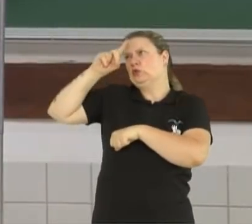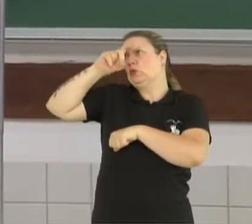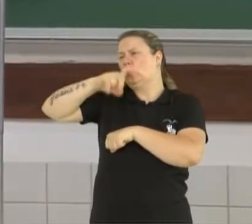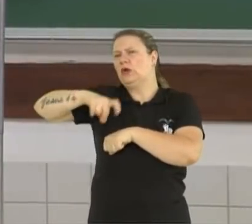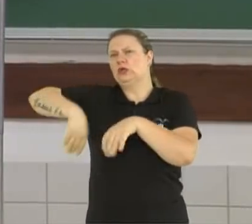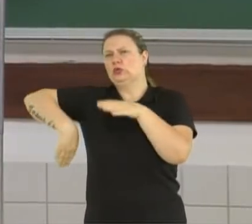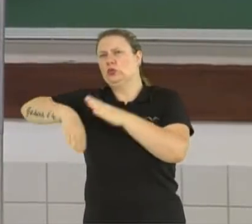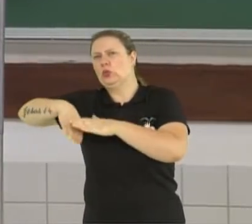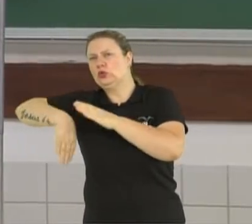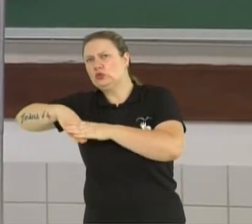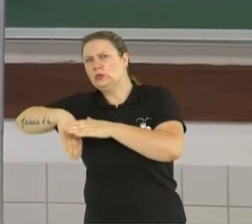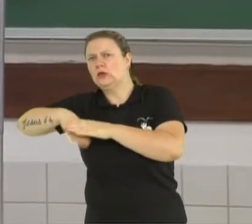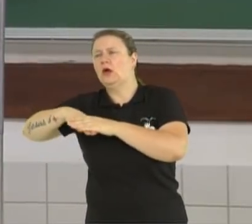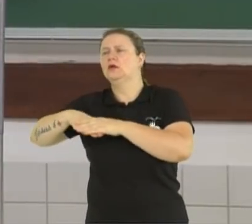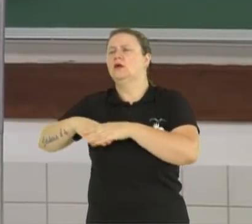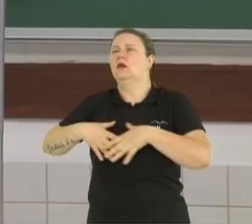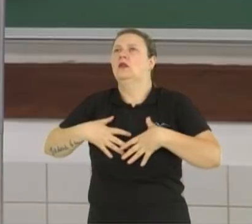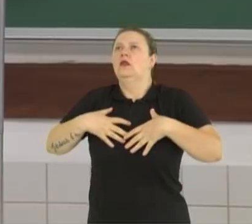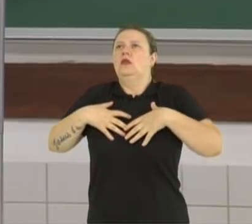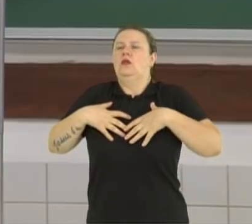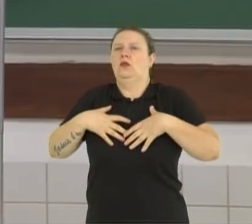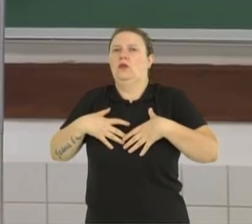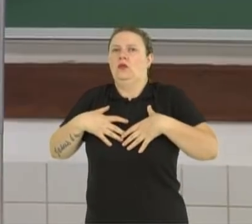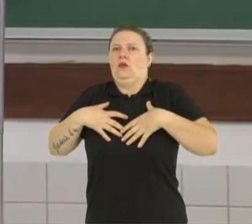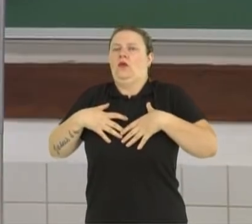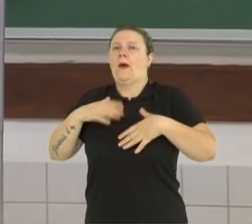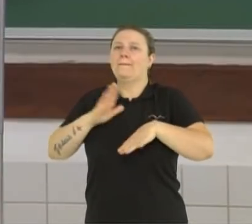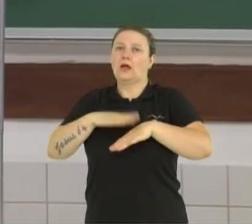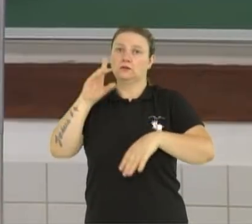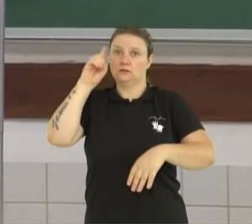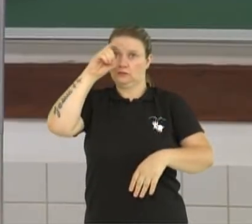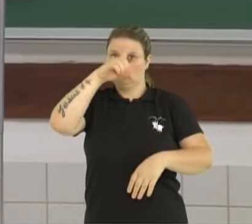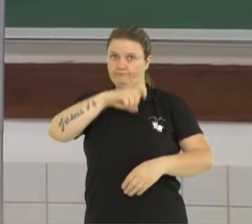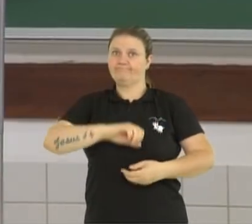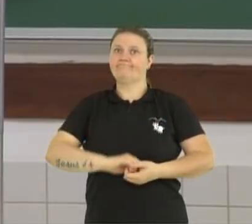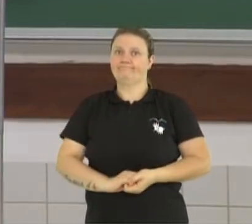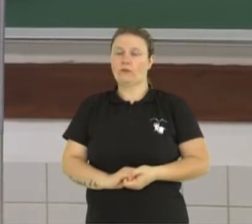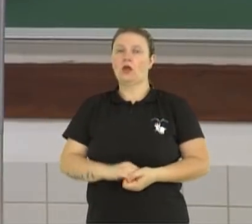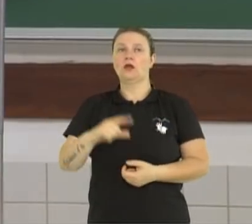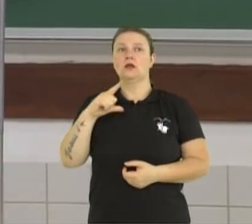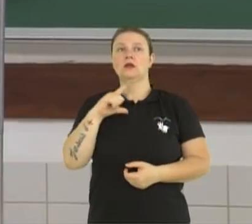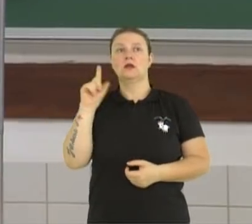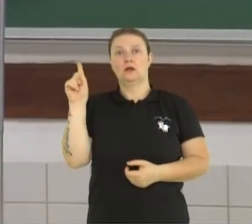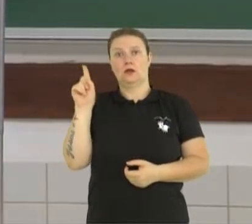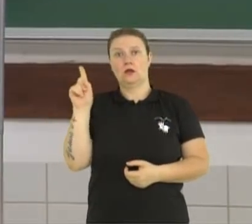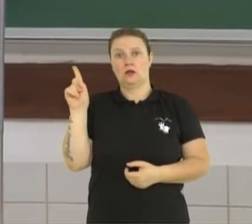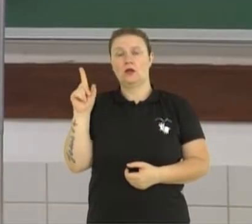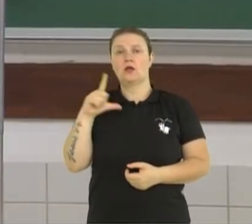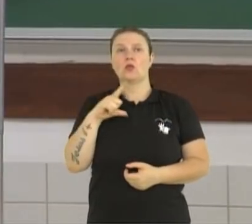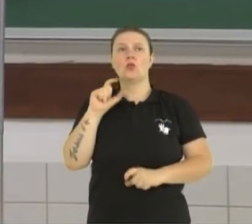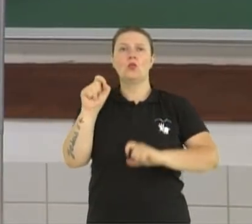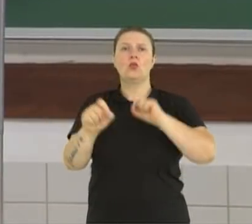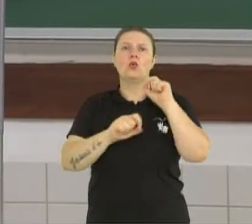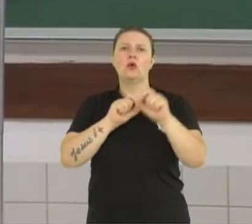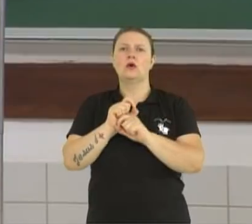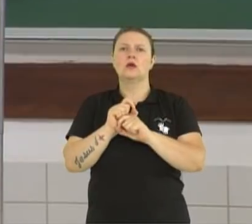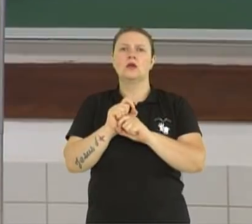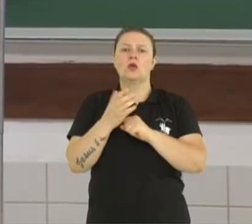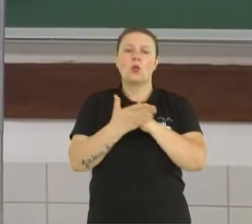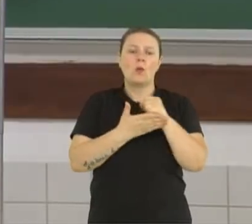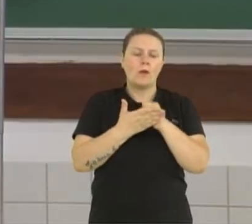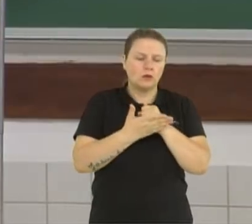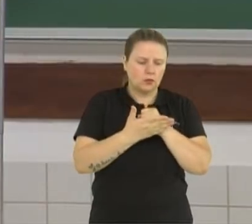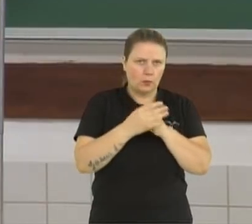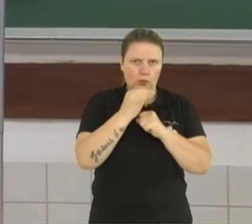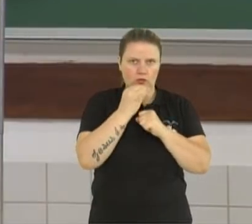mar, e a respiração fica mais difícil. Então aqui, quando eles têm algumas bases, e muitas pessoas não conseguem retornar.